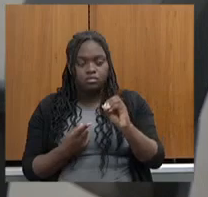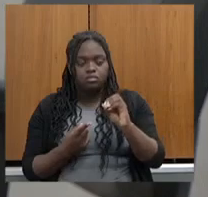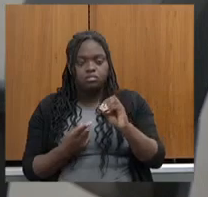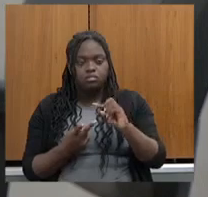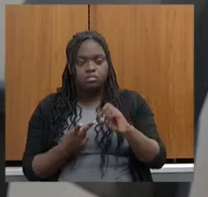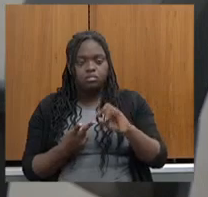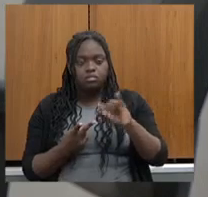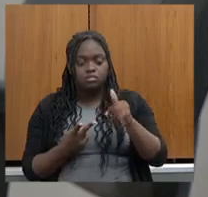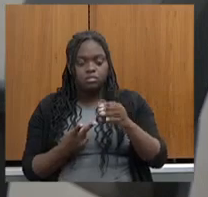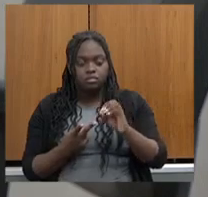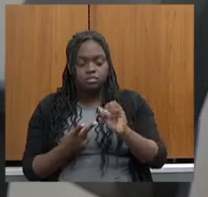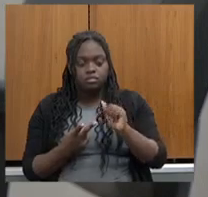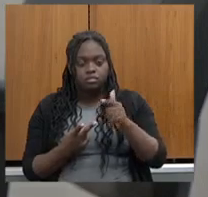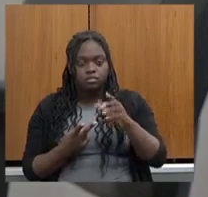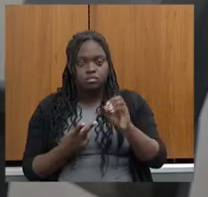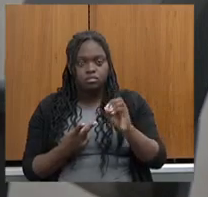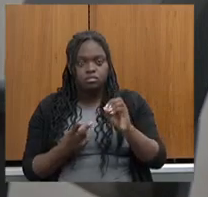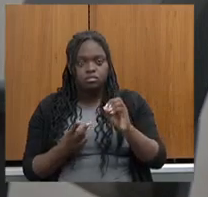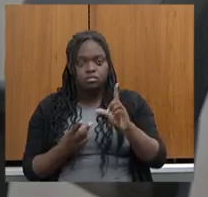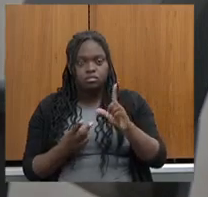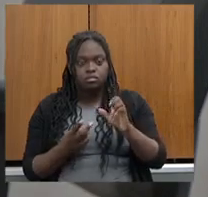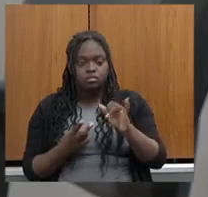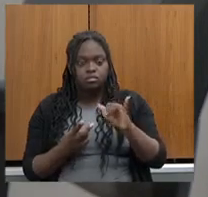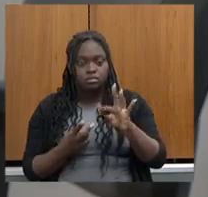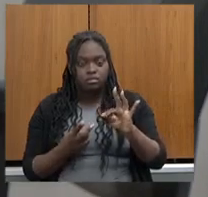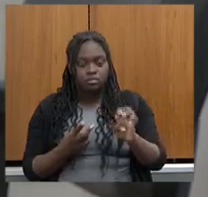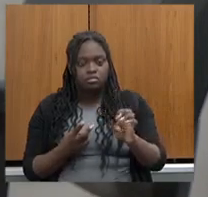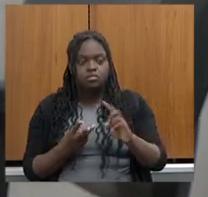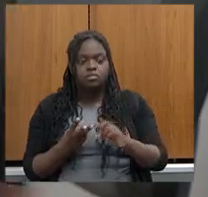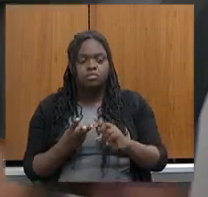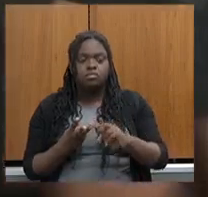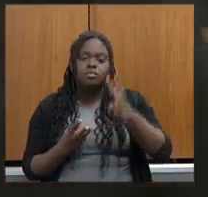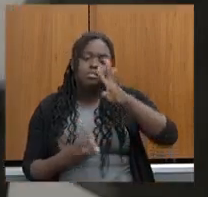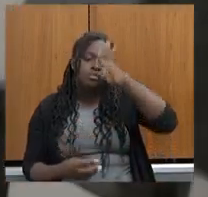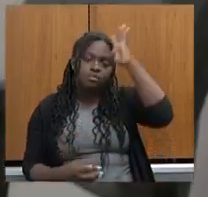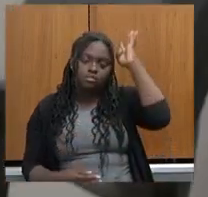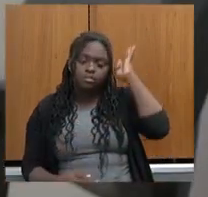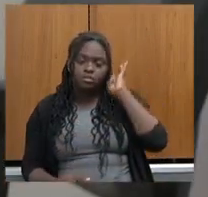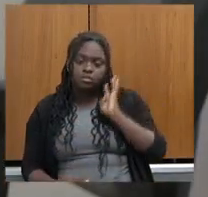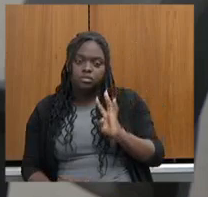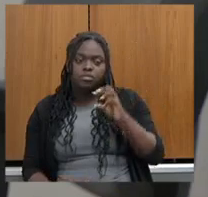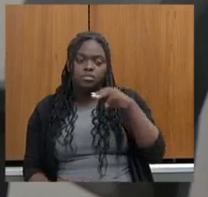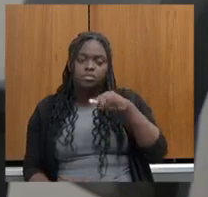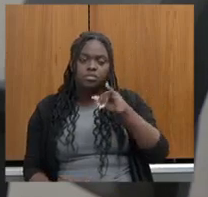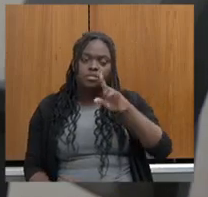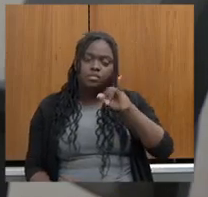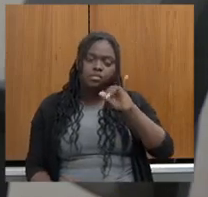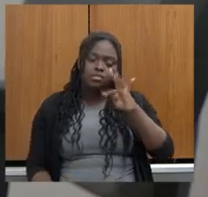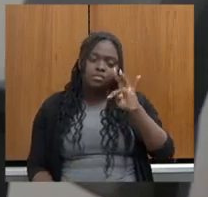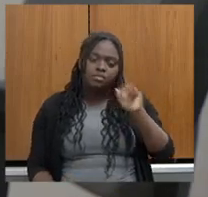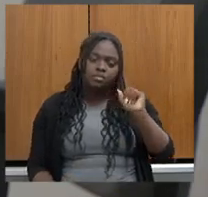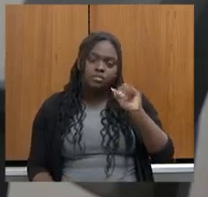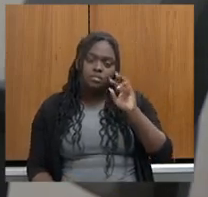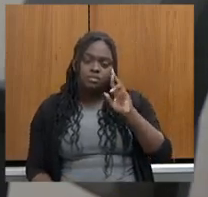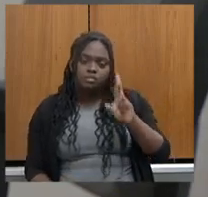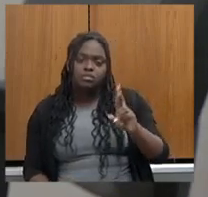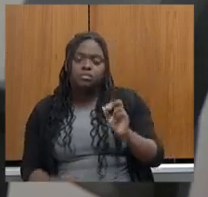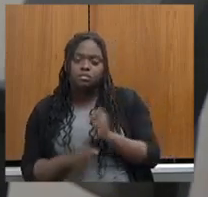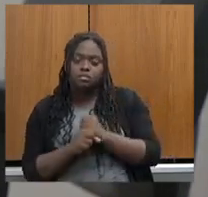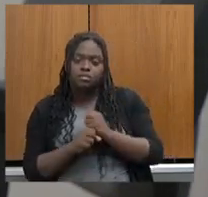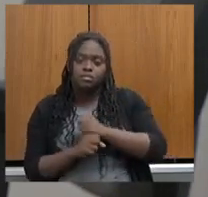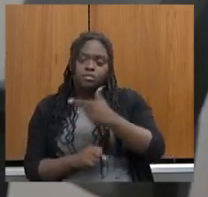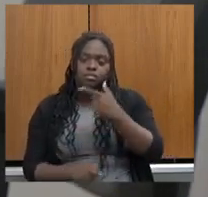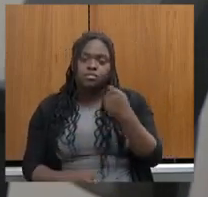Leite Bruno seja encaminhado com bombeiro militar pedido providência para que dentro das novas viaturas que apontaram na Instituição Militar no ano 2003